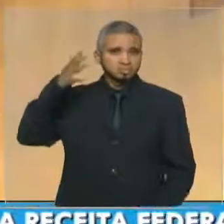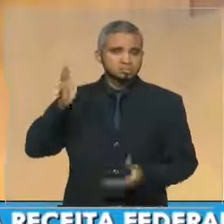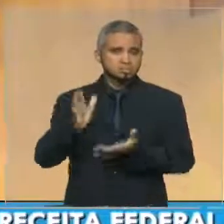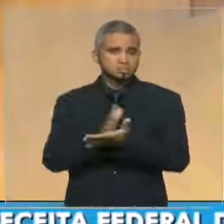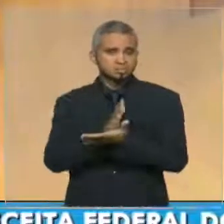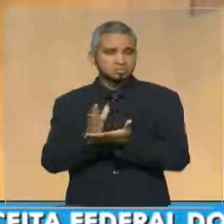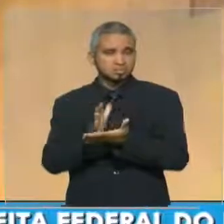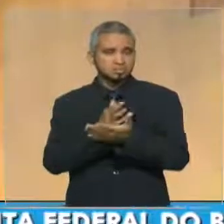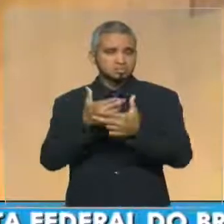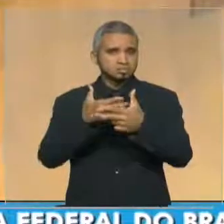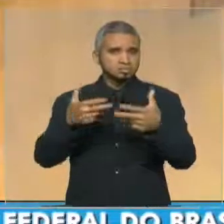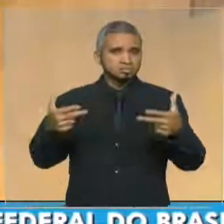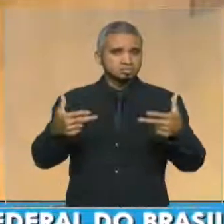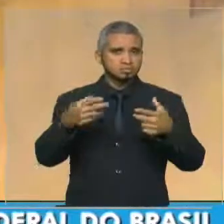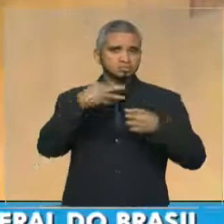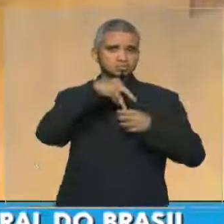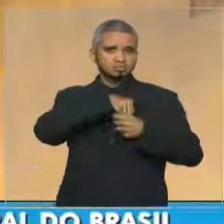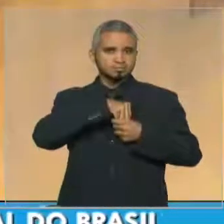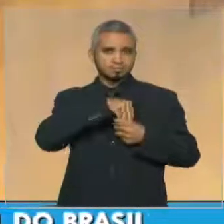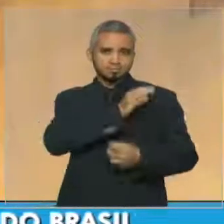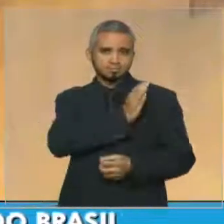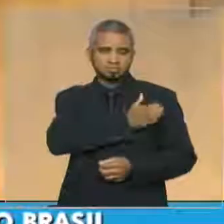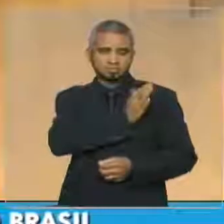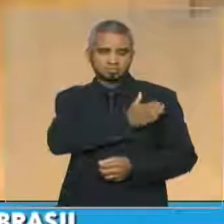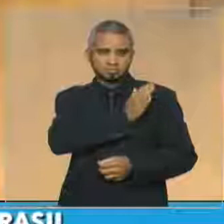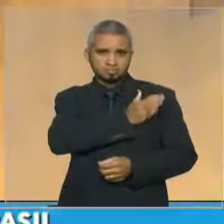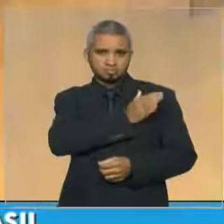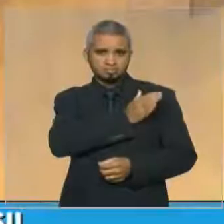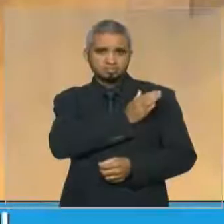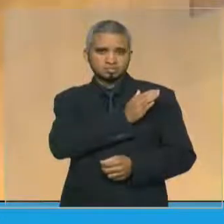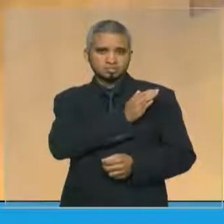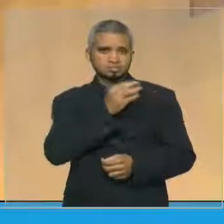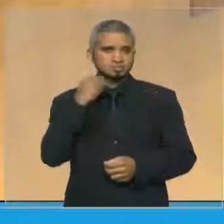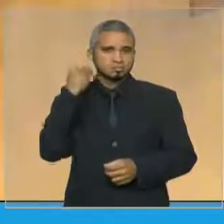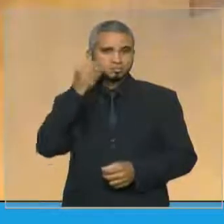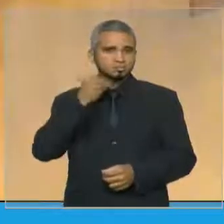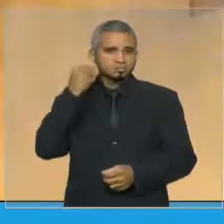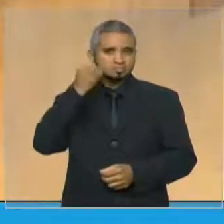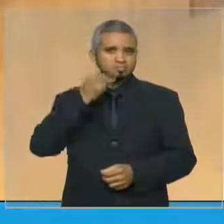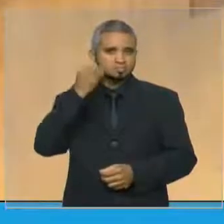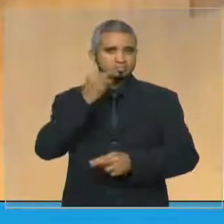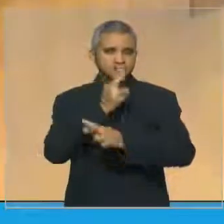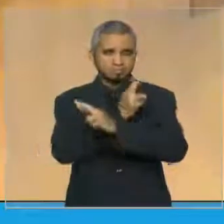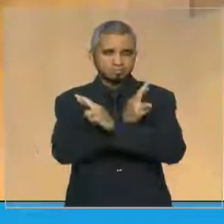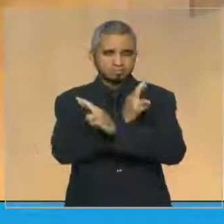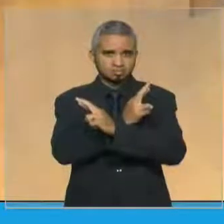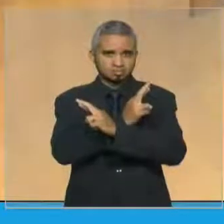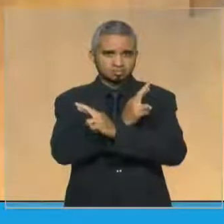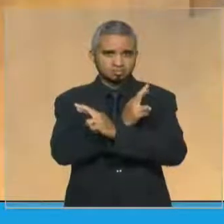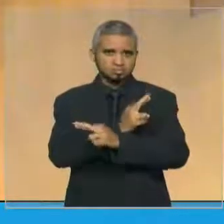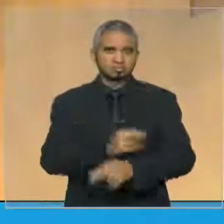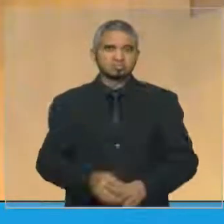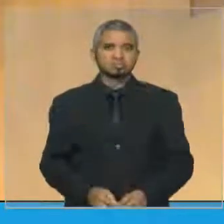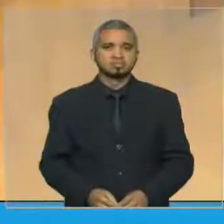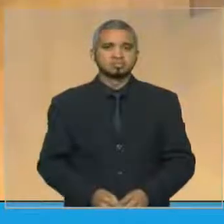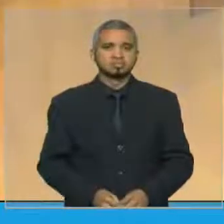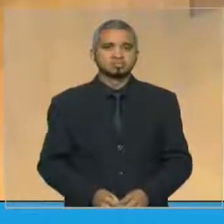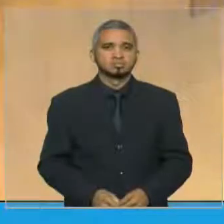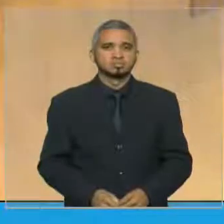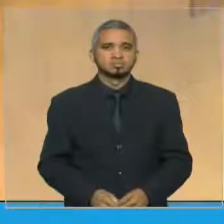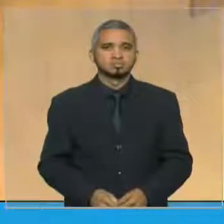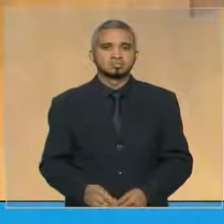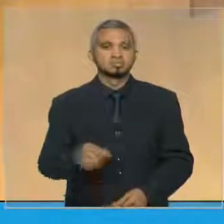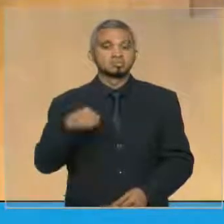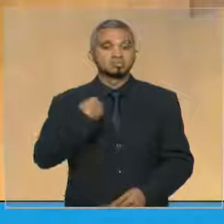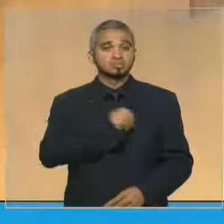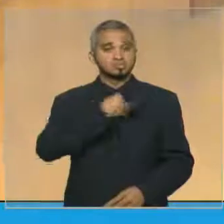como servidor da Receita Federal, que sonhamos em ser muito antes de ter sido. Sonhamos